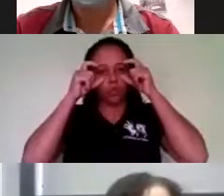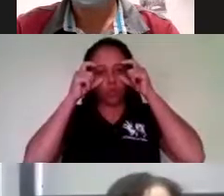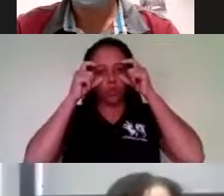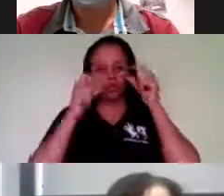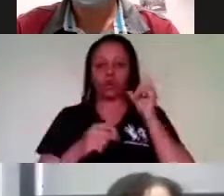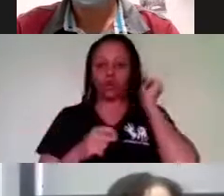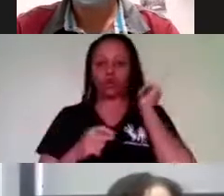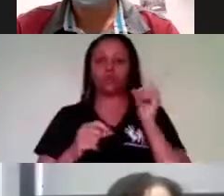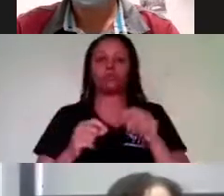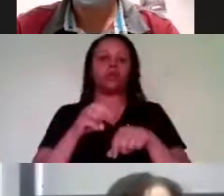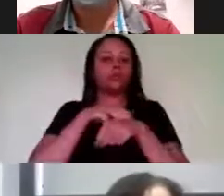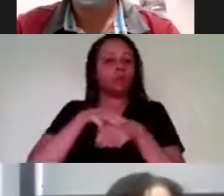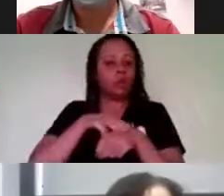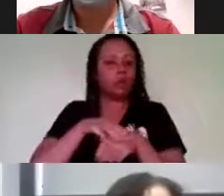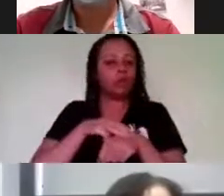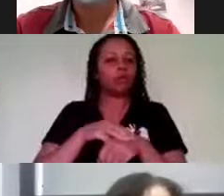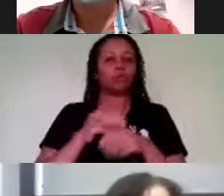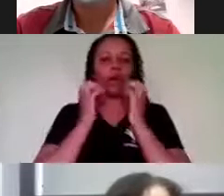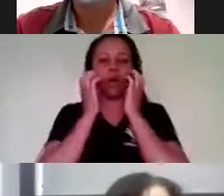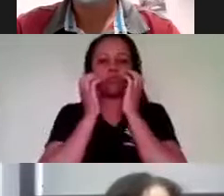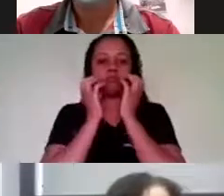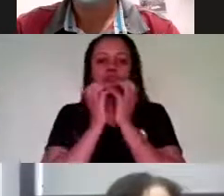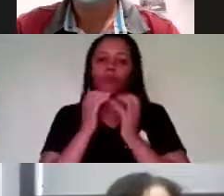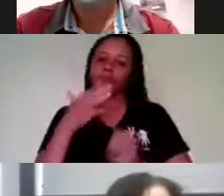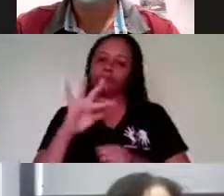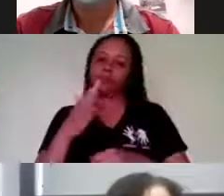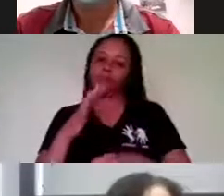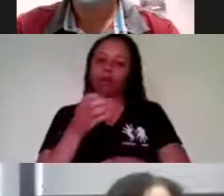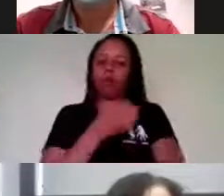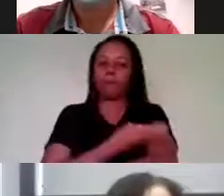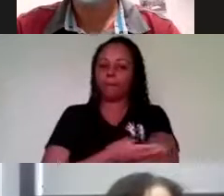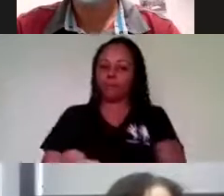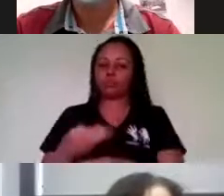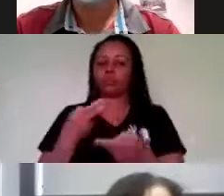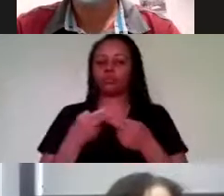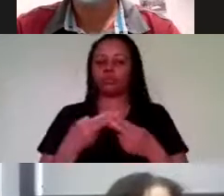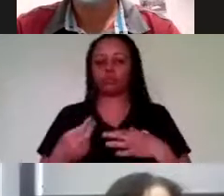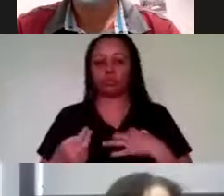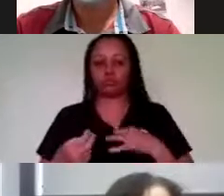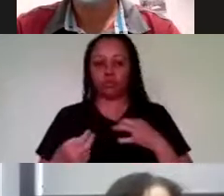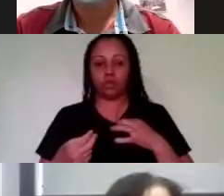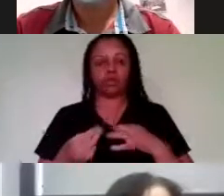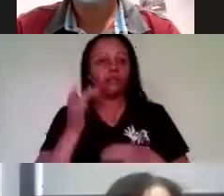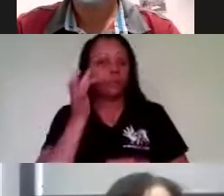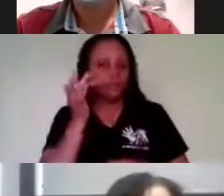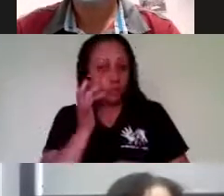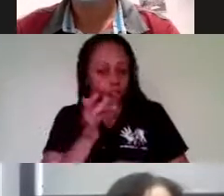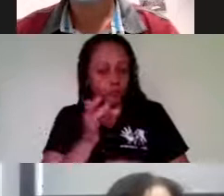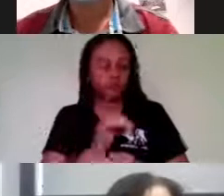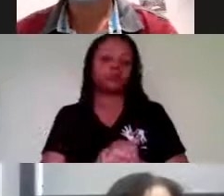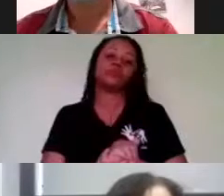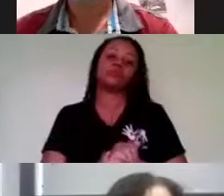castanho, a barba já um pouco grisalha, estou usando uma camisa azul. Realmente é um prazer estar